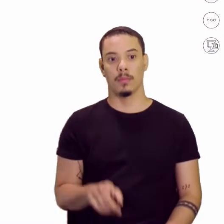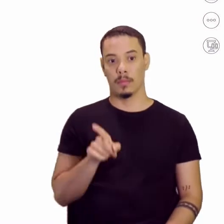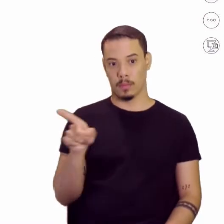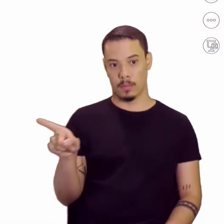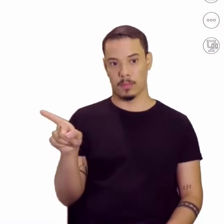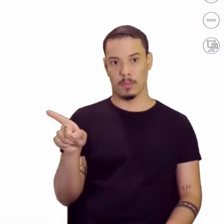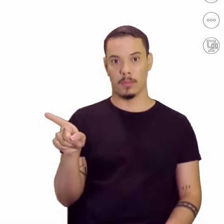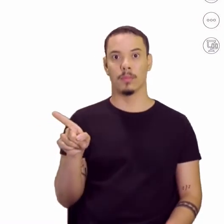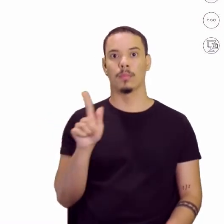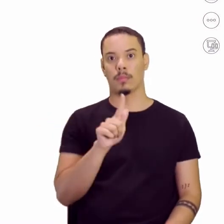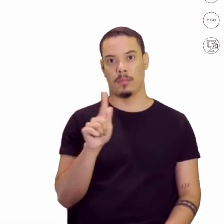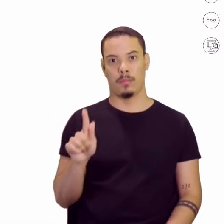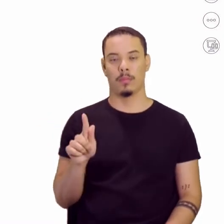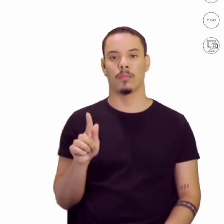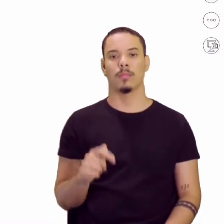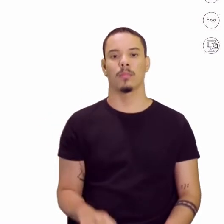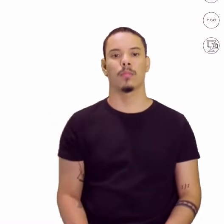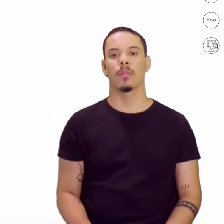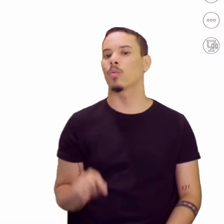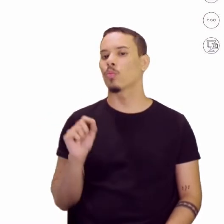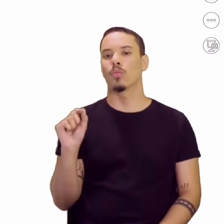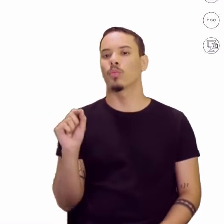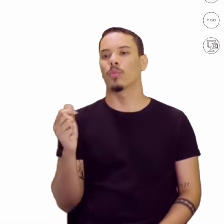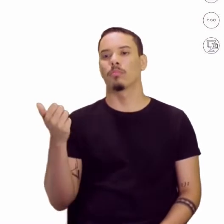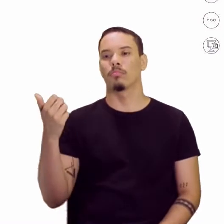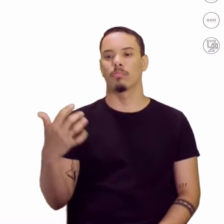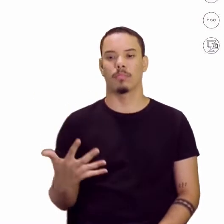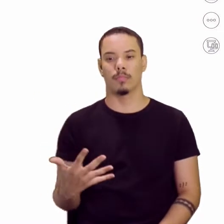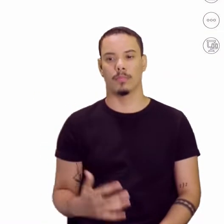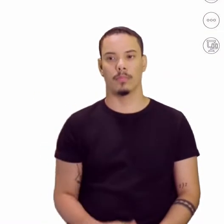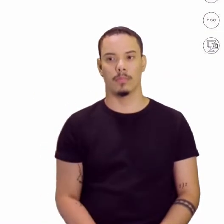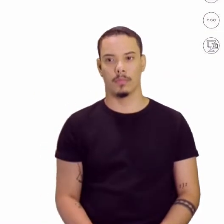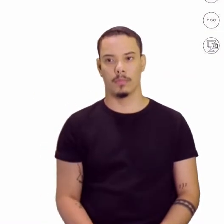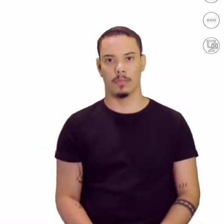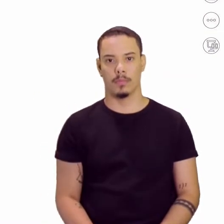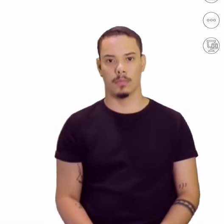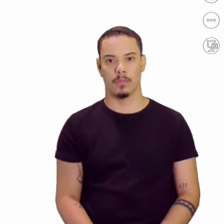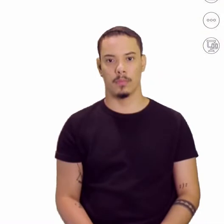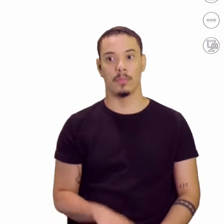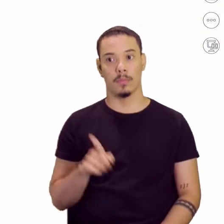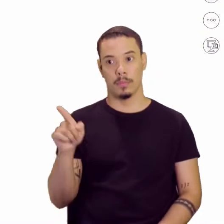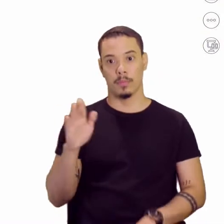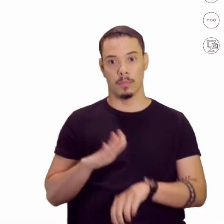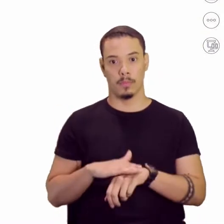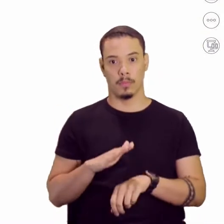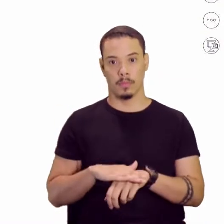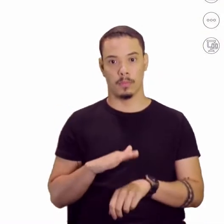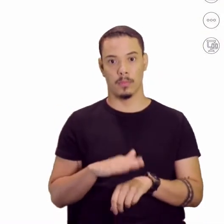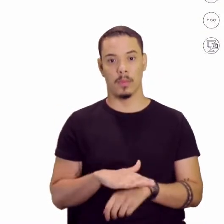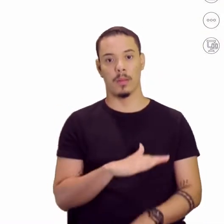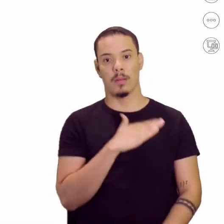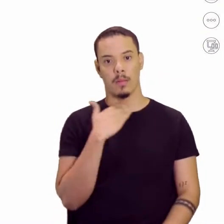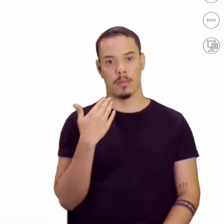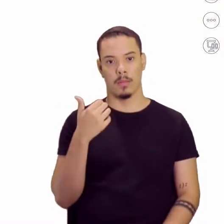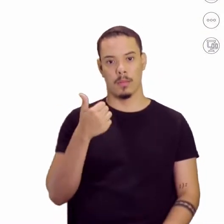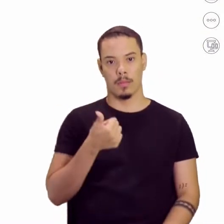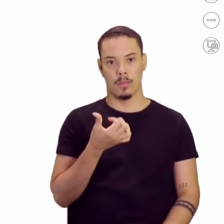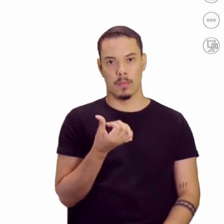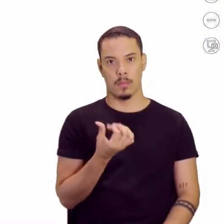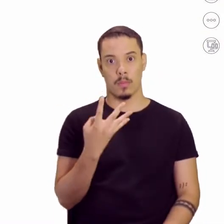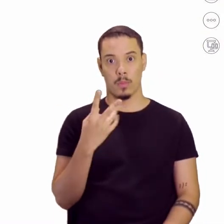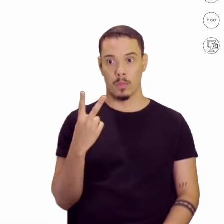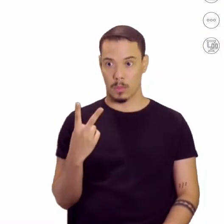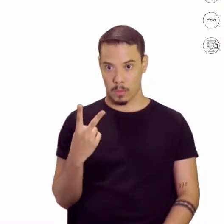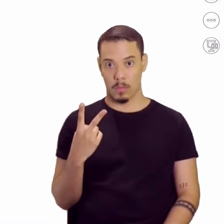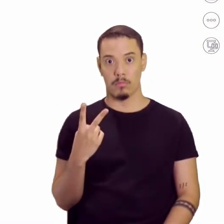Galileu e a queda dos corpos. Vamos ver o que Galileu falou, né? Ó, Galileu faleceu em